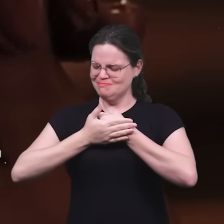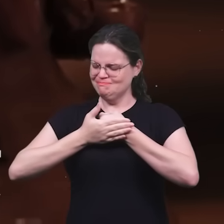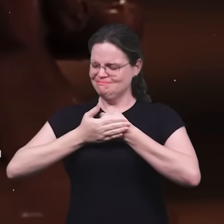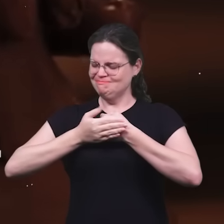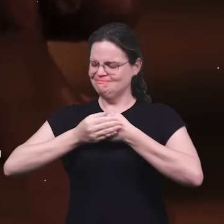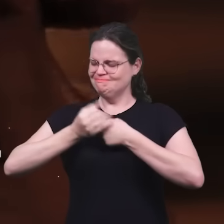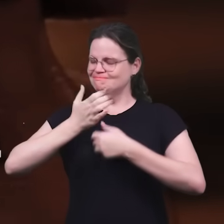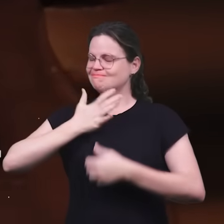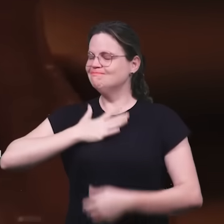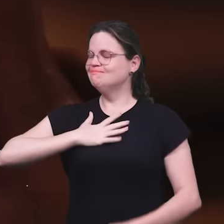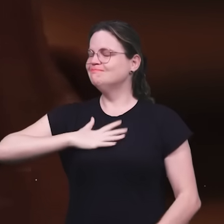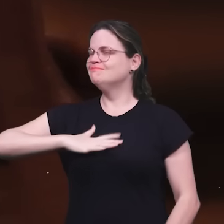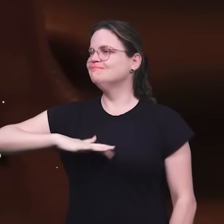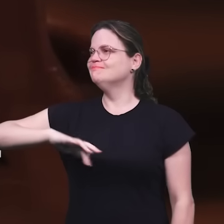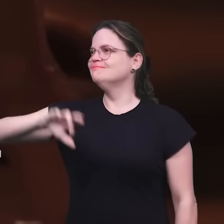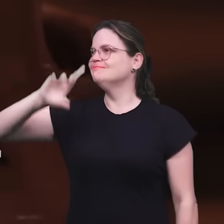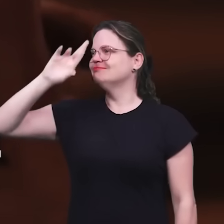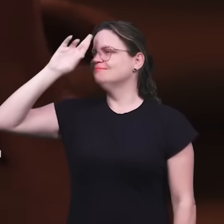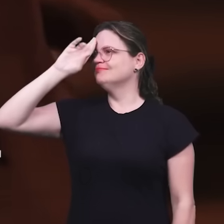ó Senhor.